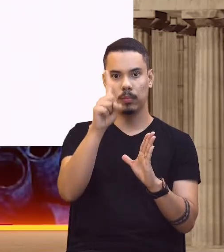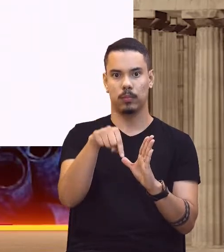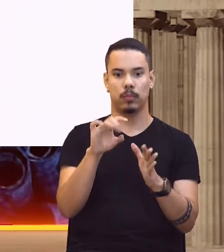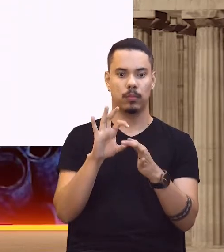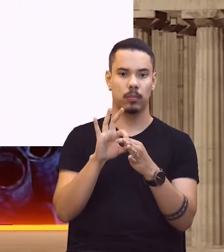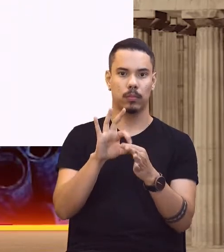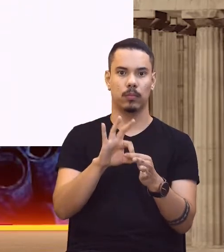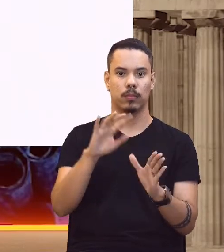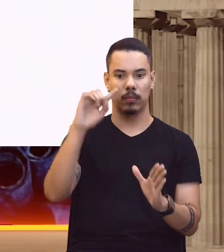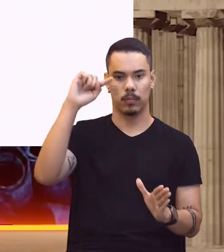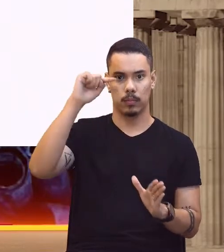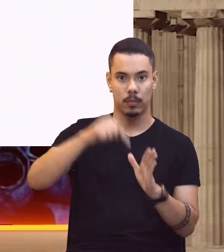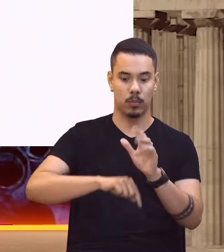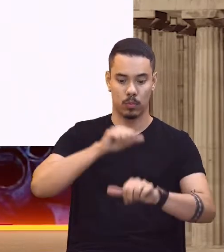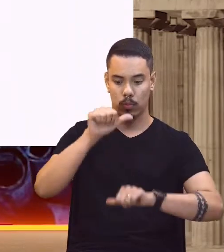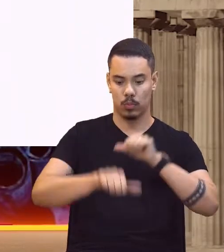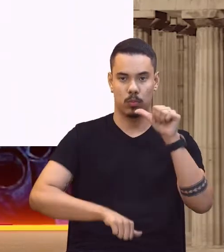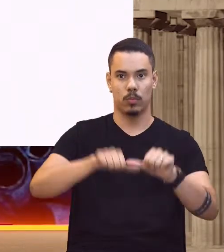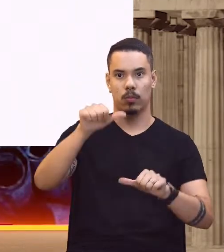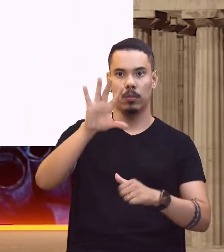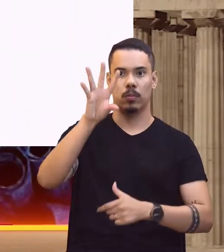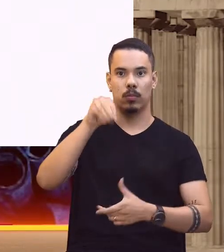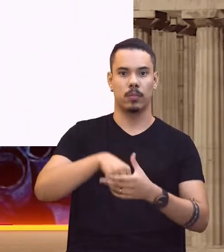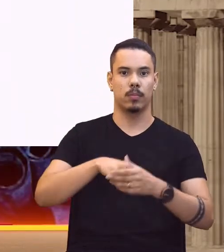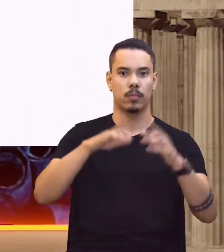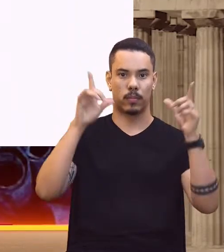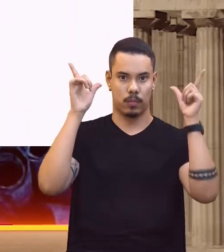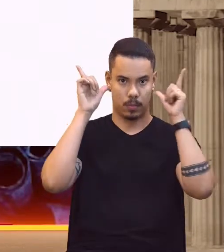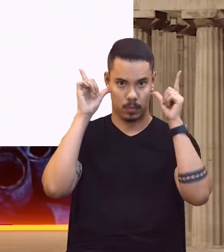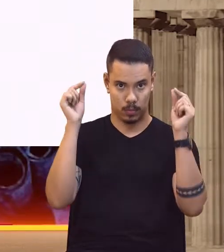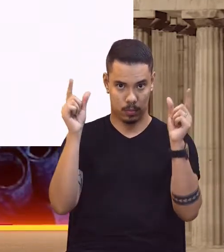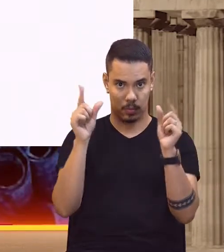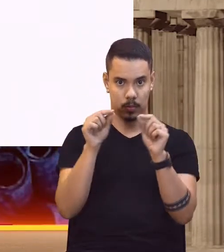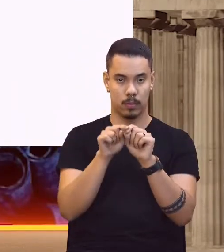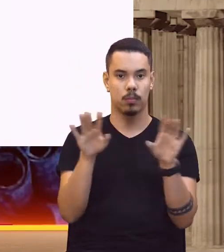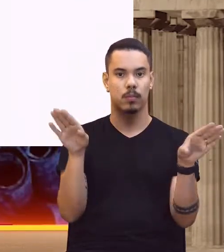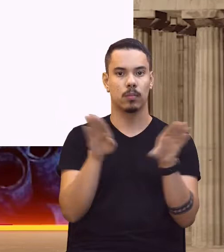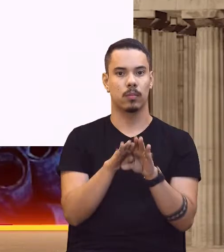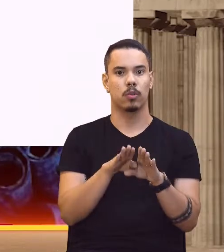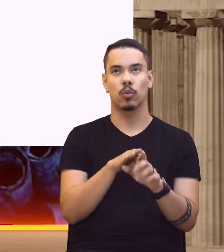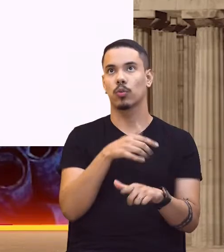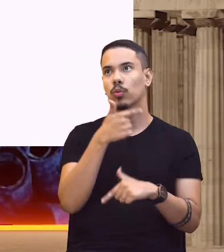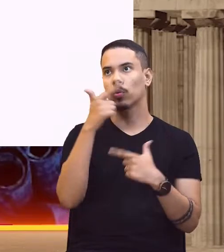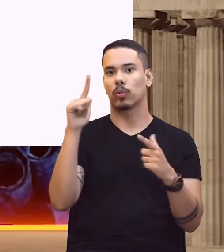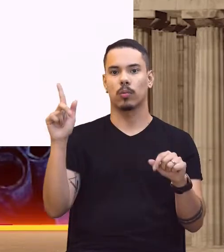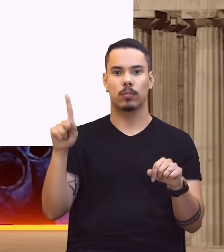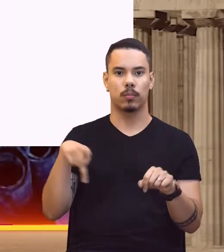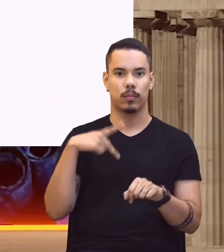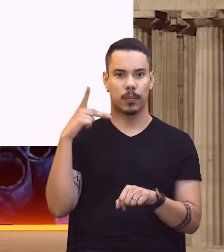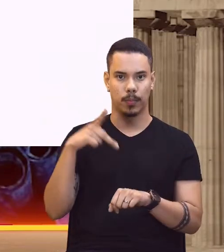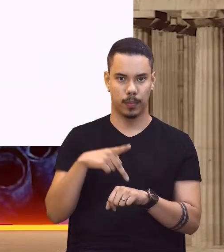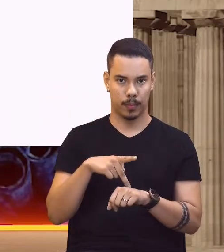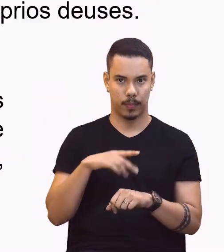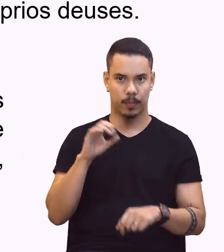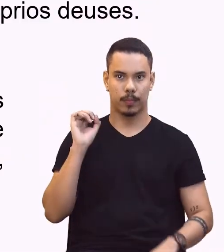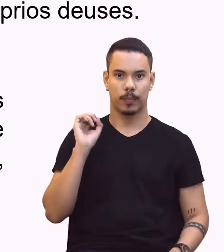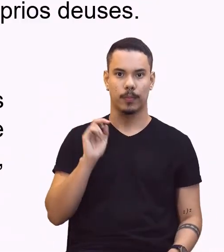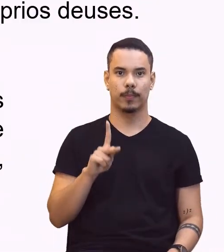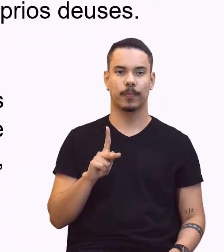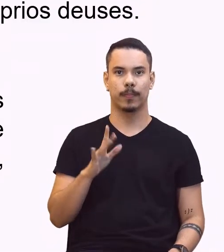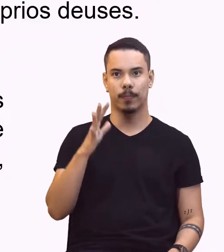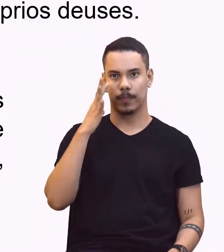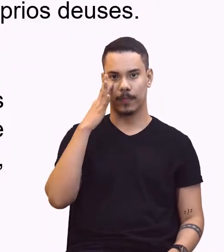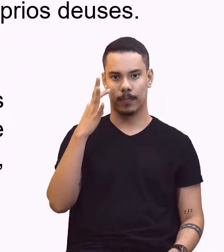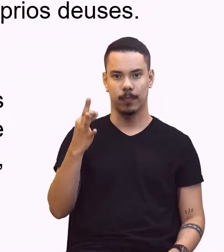profunda mudança na Grécia Antiga e em diversos outros países, ok? Vamos atentar ao